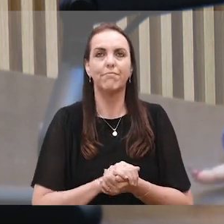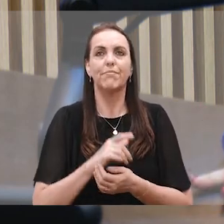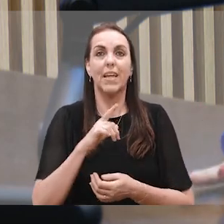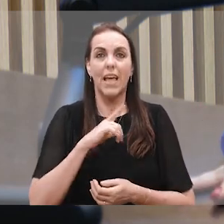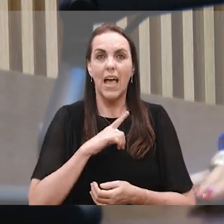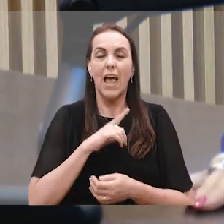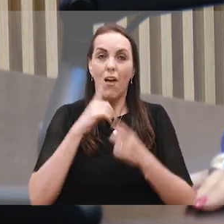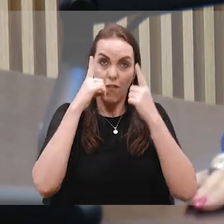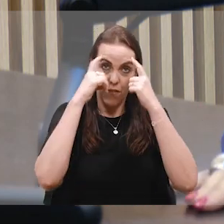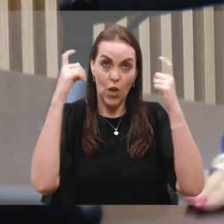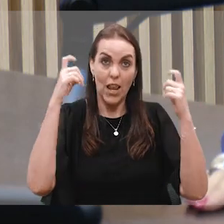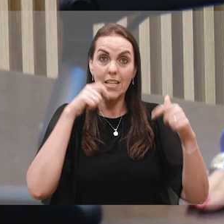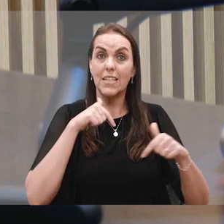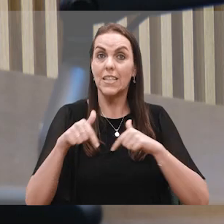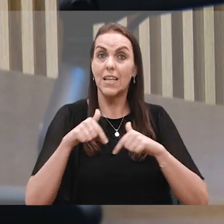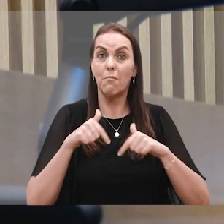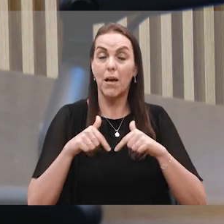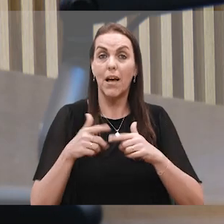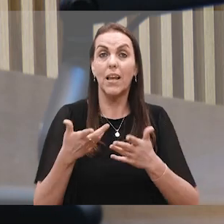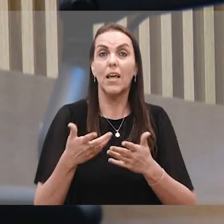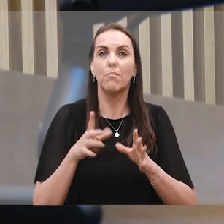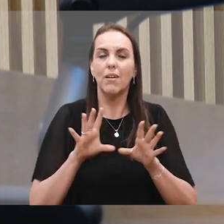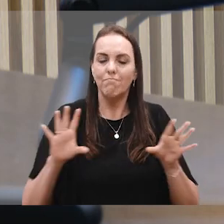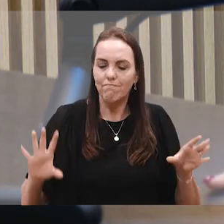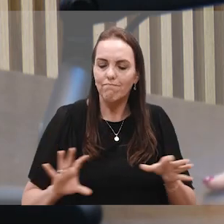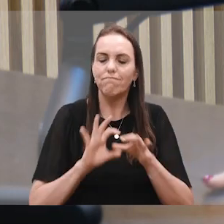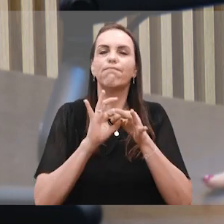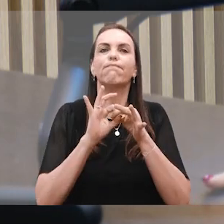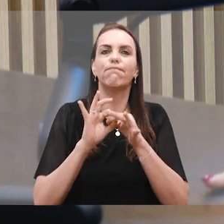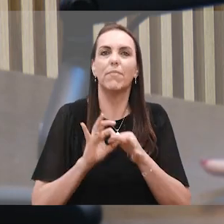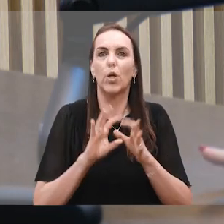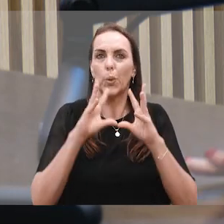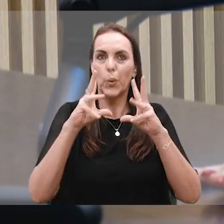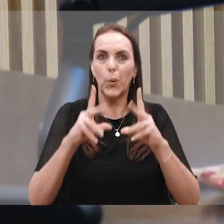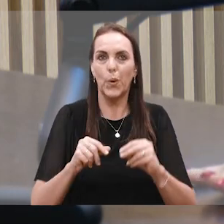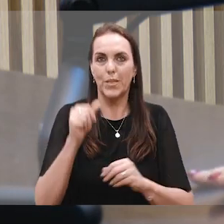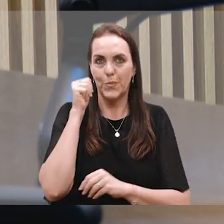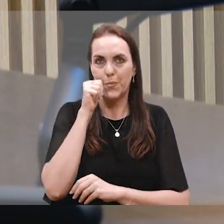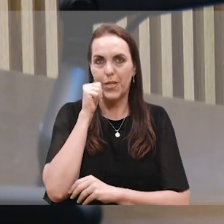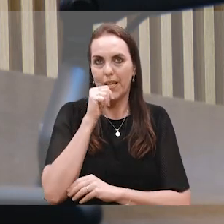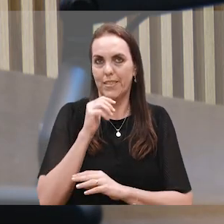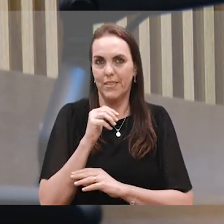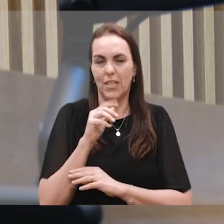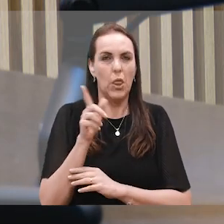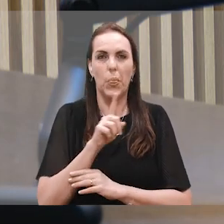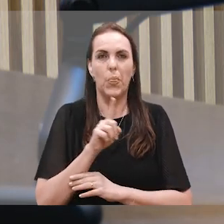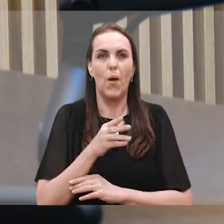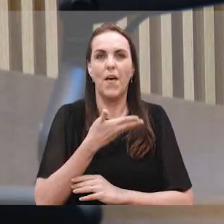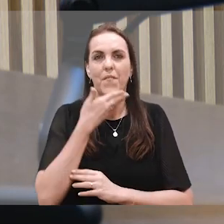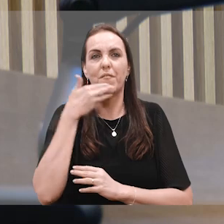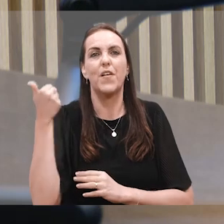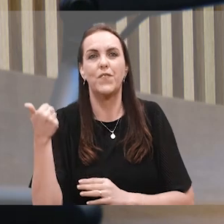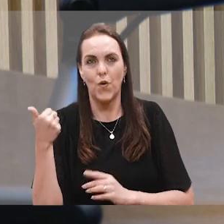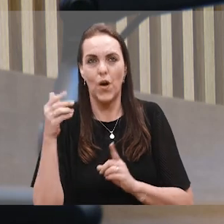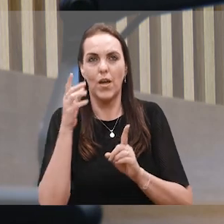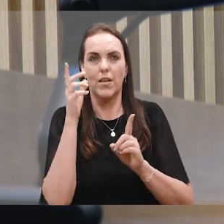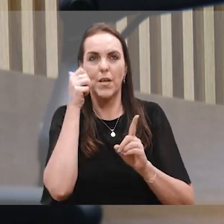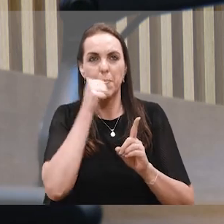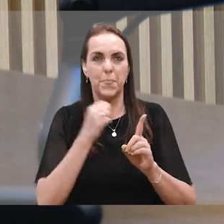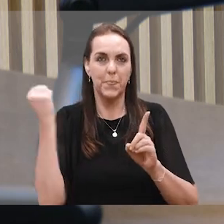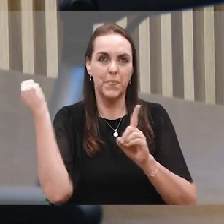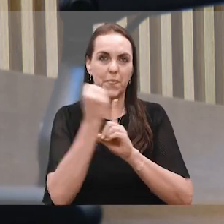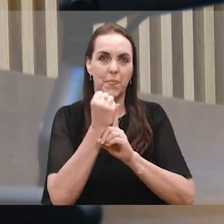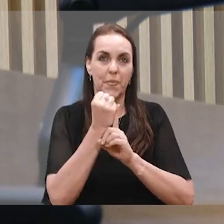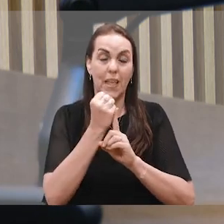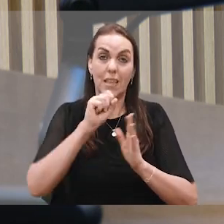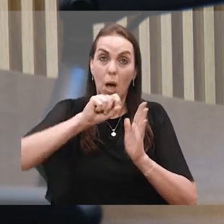gente trabalha mais a questão da violência, porque a violência unifica todas as mulheres, todos os Claro, homens. Ninguém claro. é a favor do feminicídio.